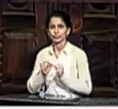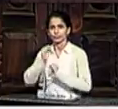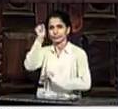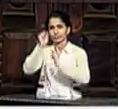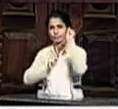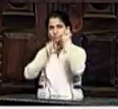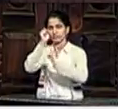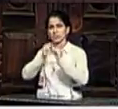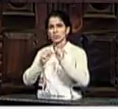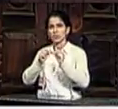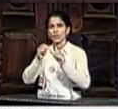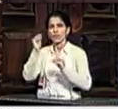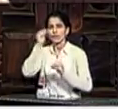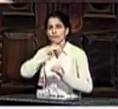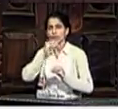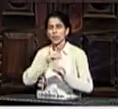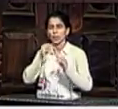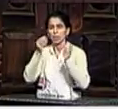industrialmente falido.